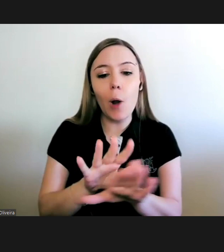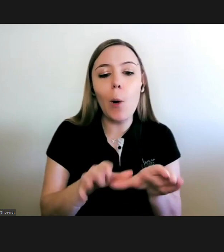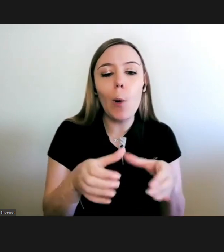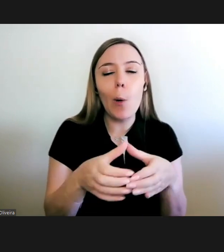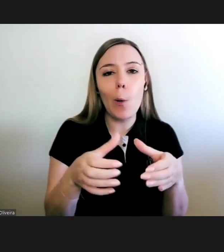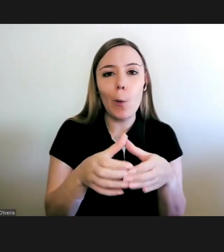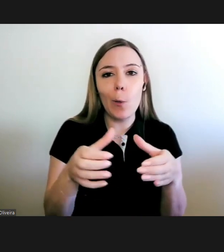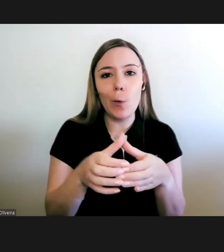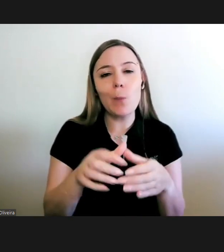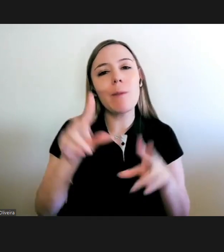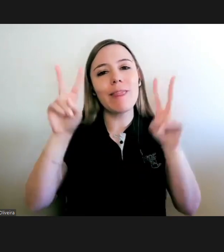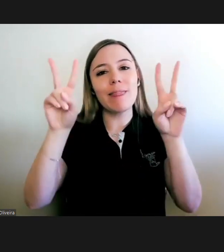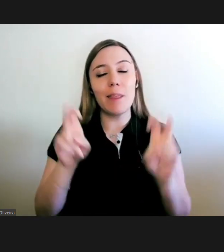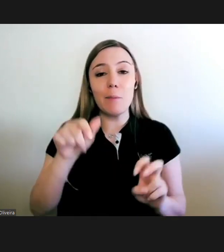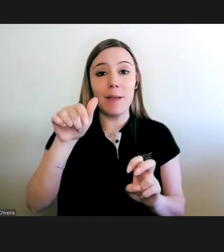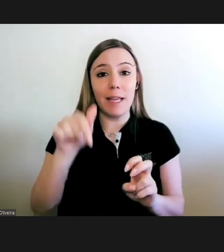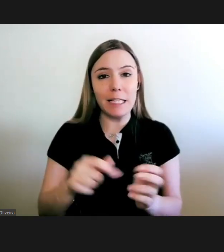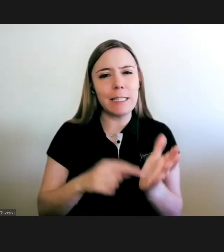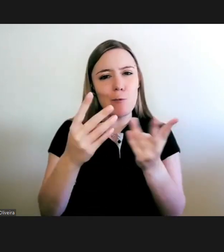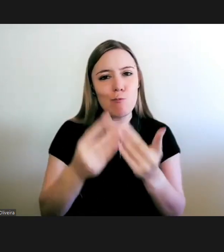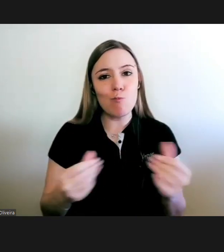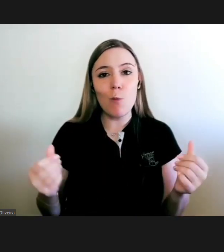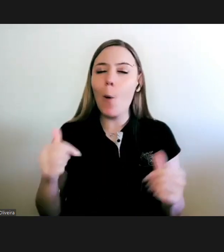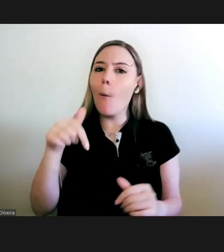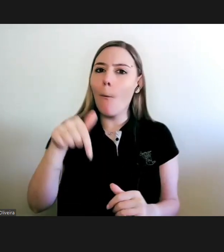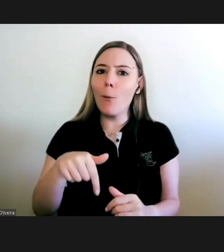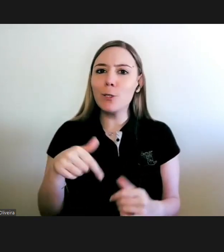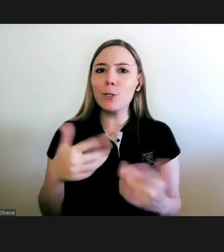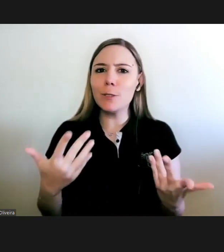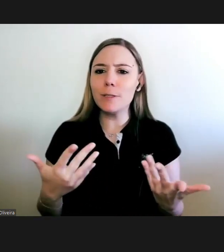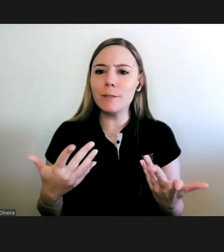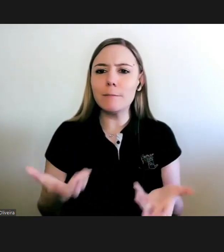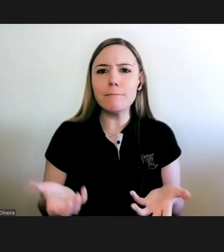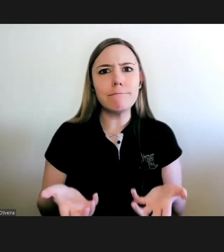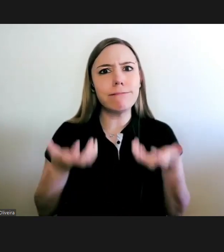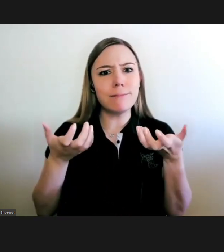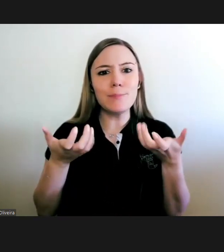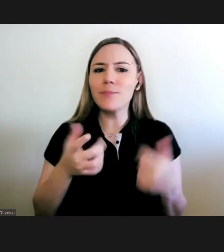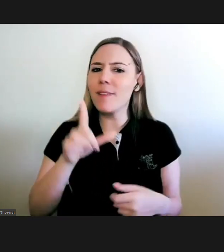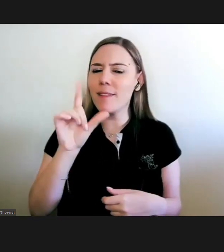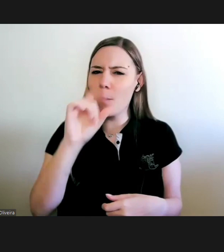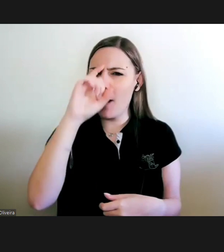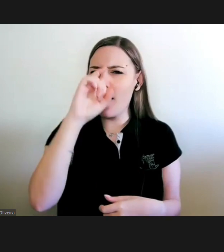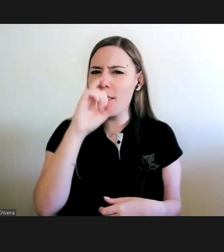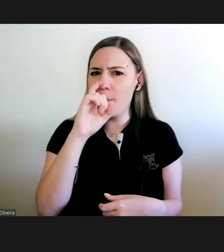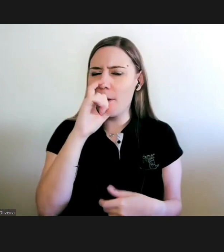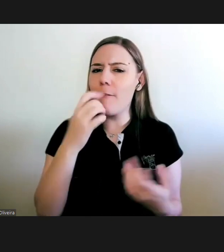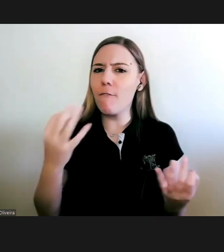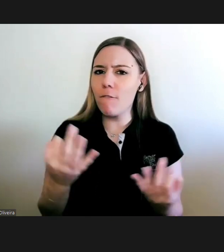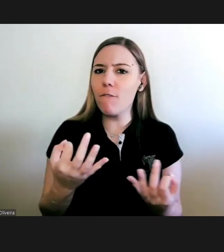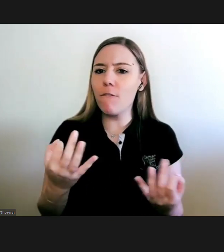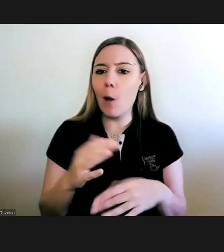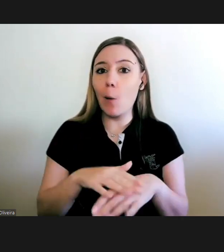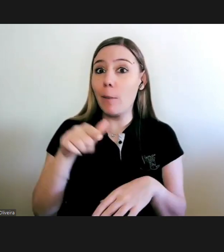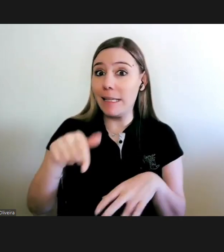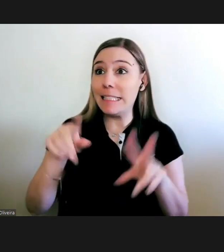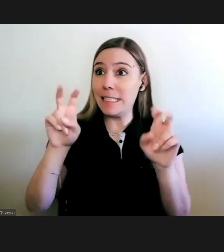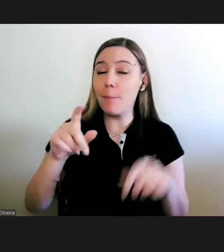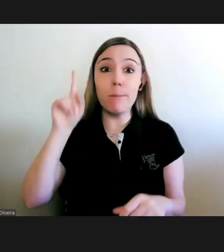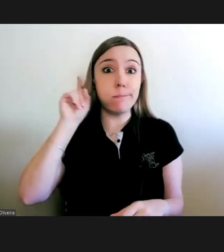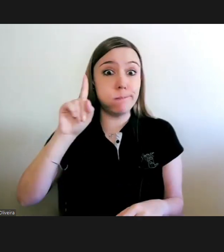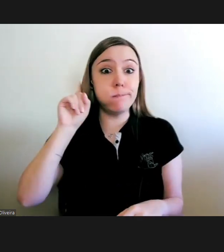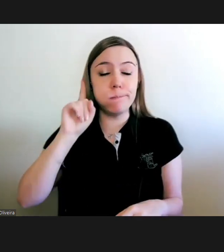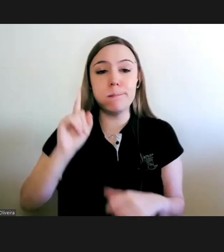a sustentabilidade. E hoje o dia está particularmente quente, recordando-nos também a urgência do tema. Como a